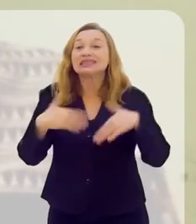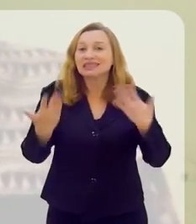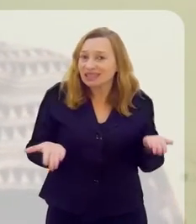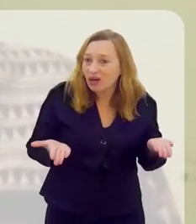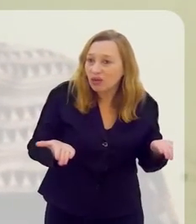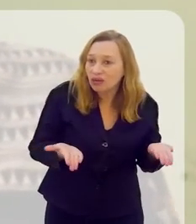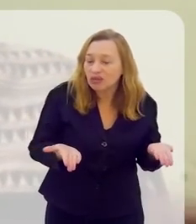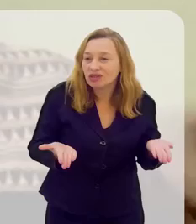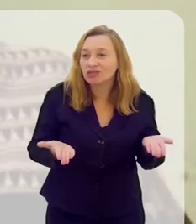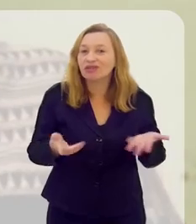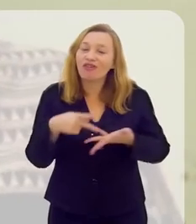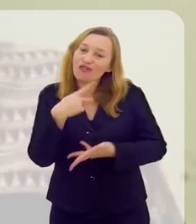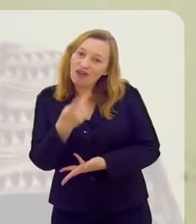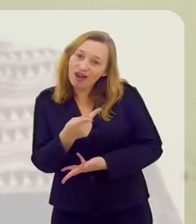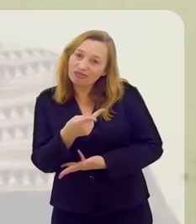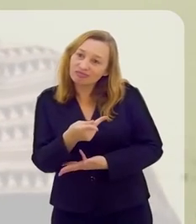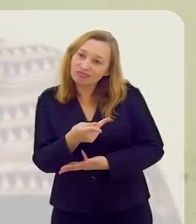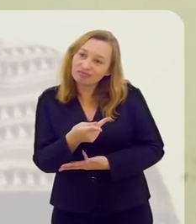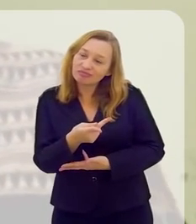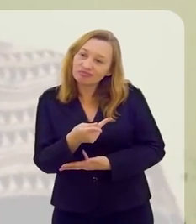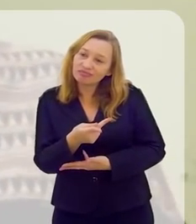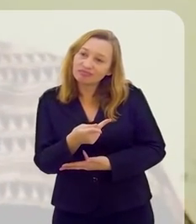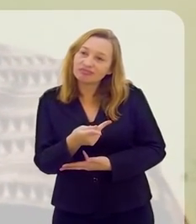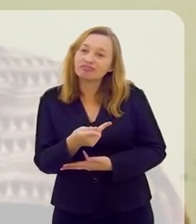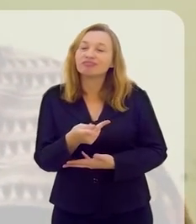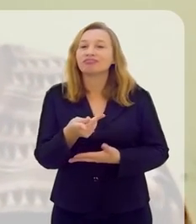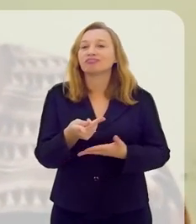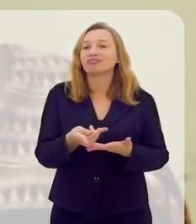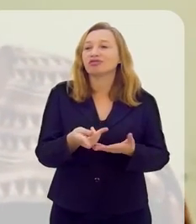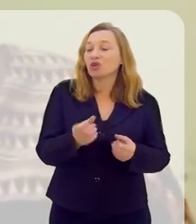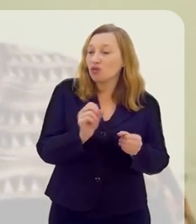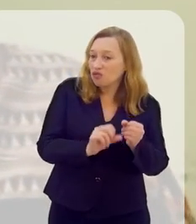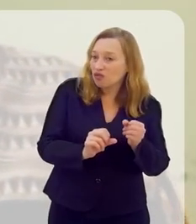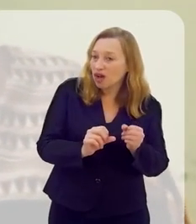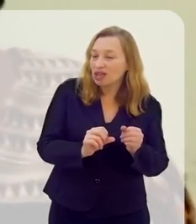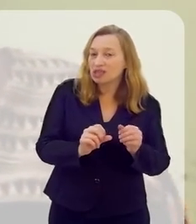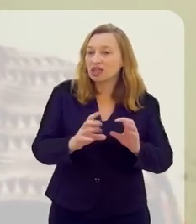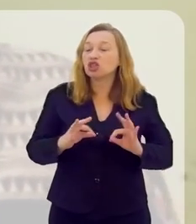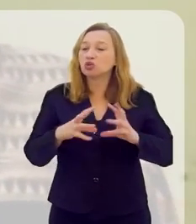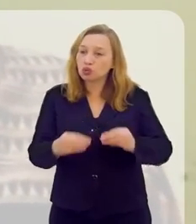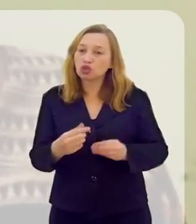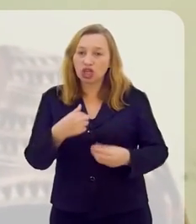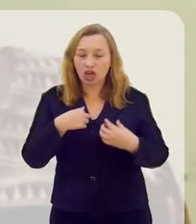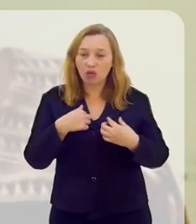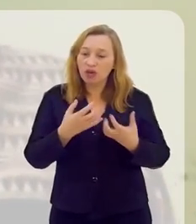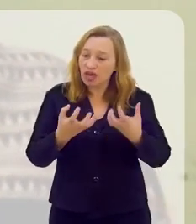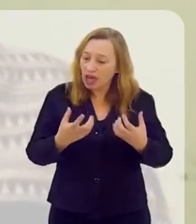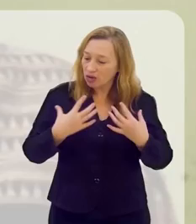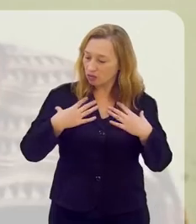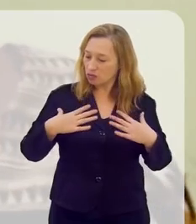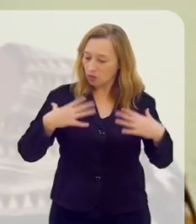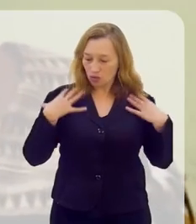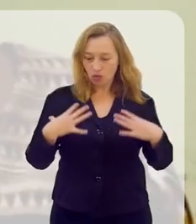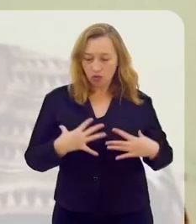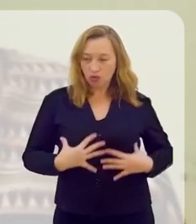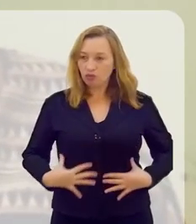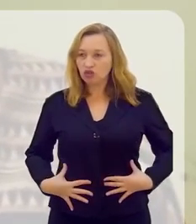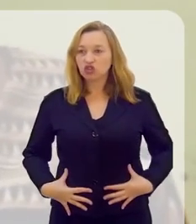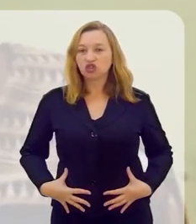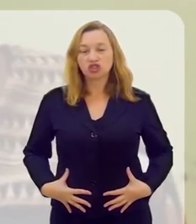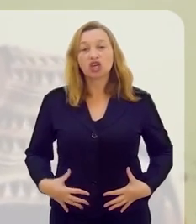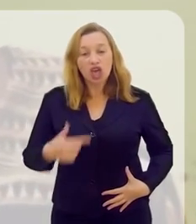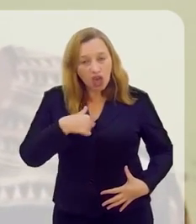Então é isso que eu coloco nas minhas produções. Aquilo que eu quero vestir, eu sou a minha persona, da minha